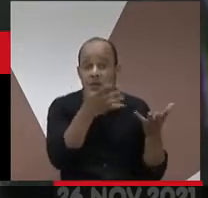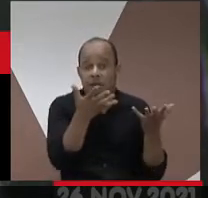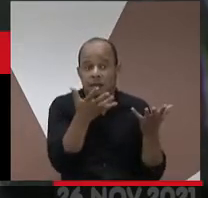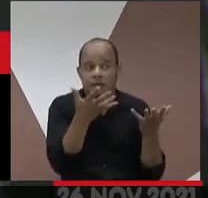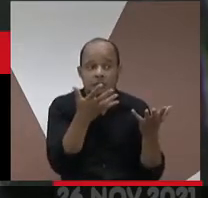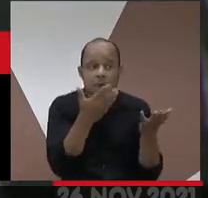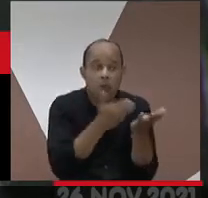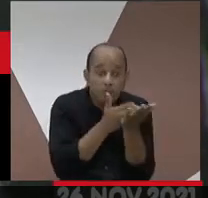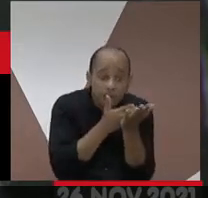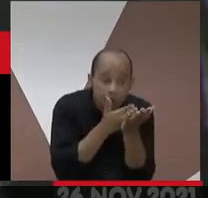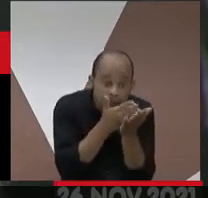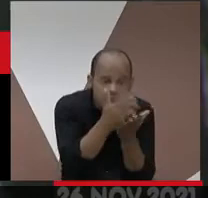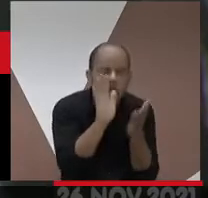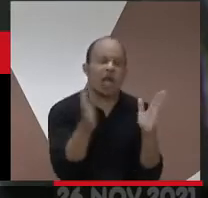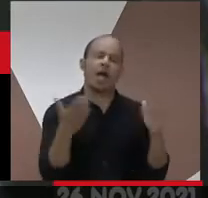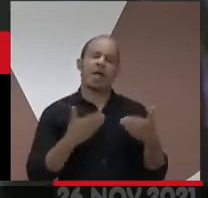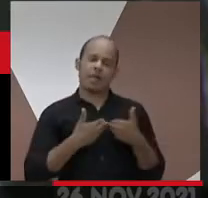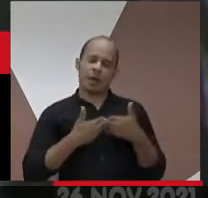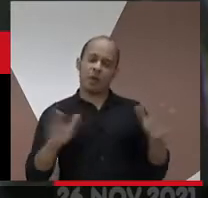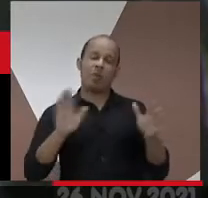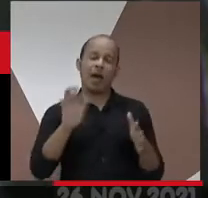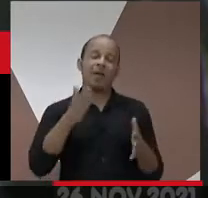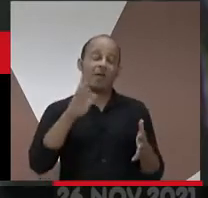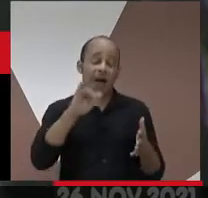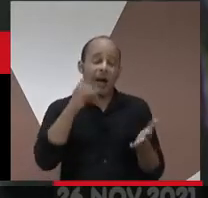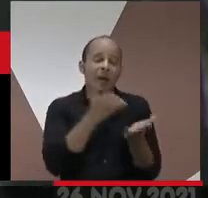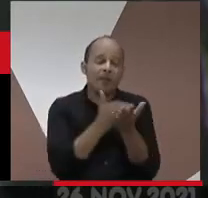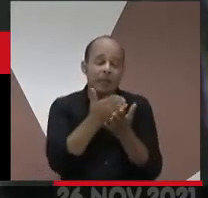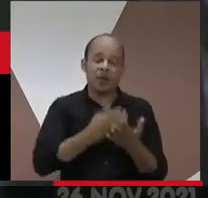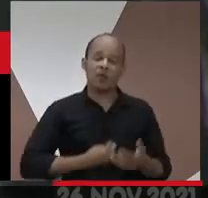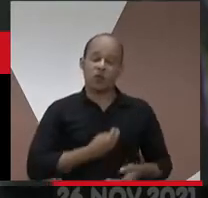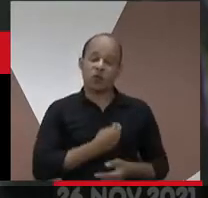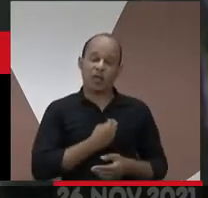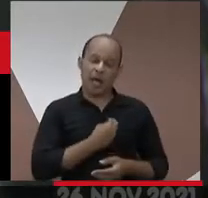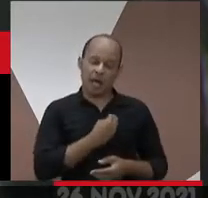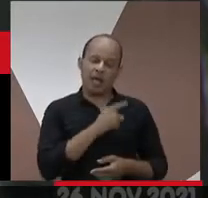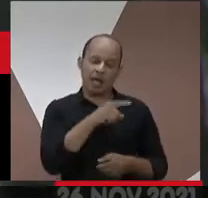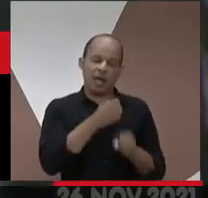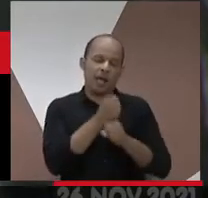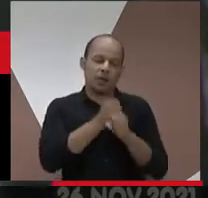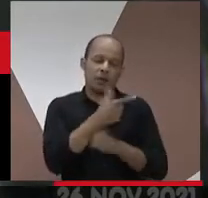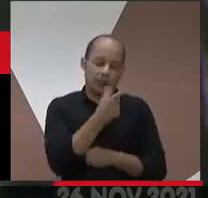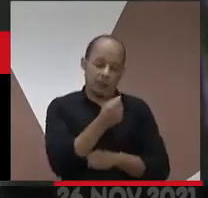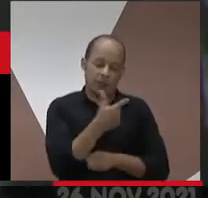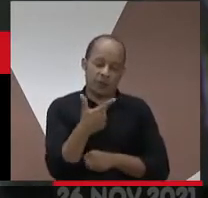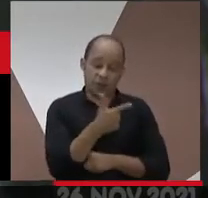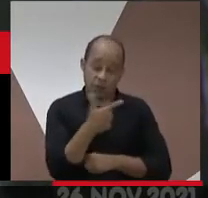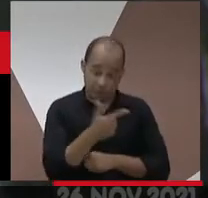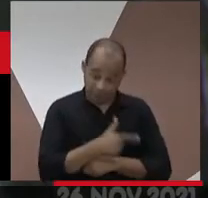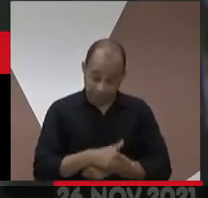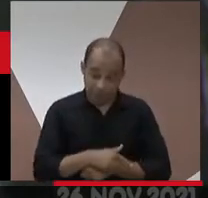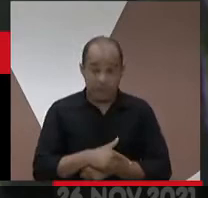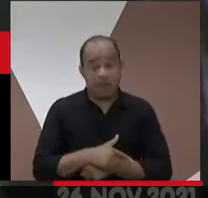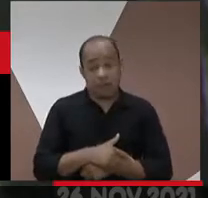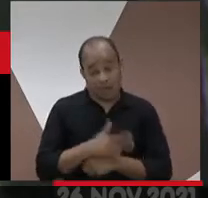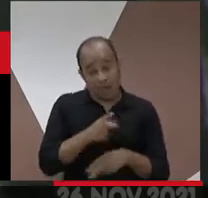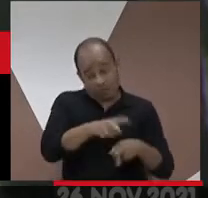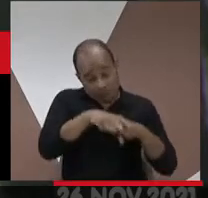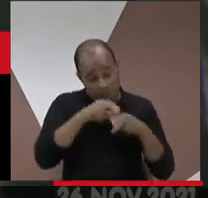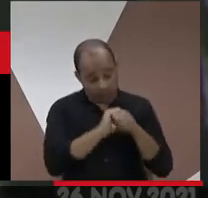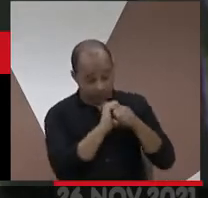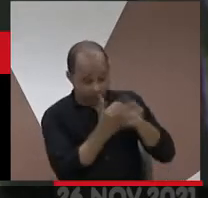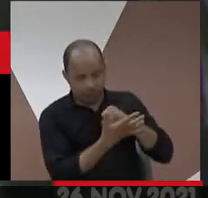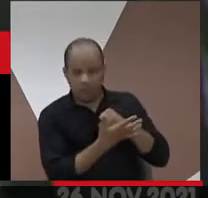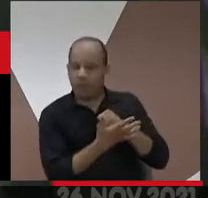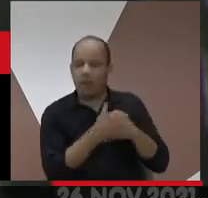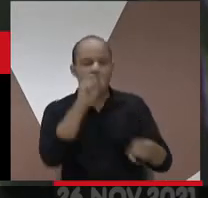e ela já foi inaugurada, mas ainda não está funcionando devido à pandemia, né, que a prefeita Marília Campos está